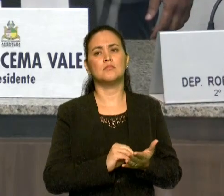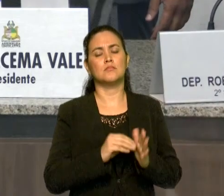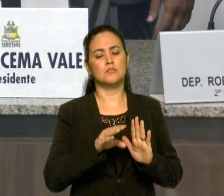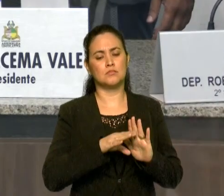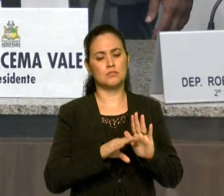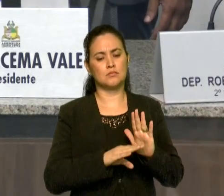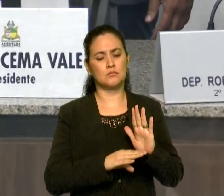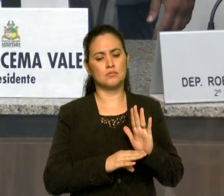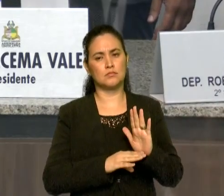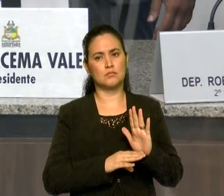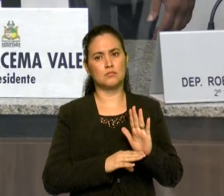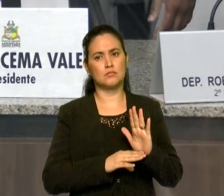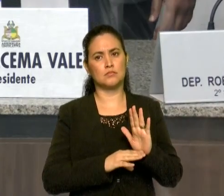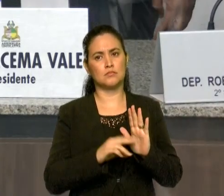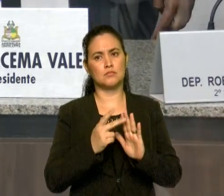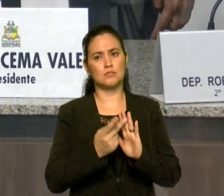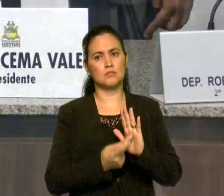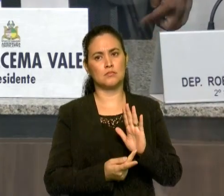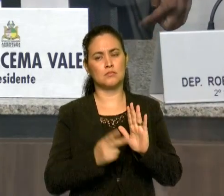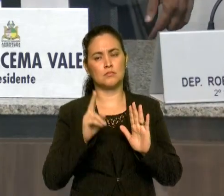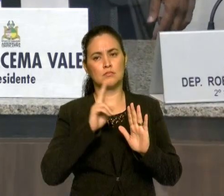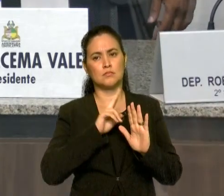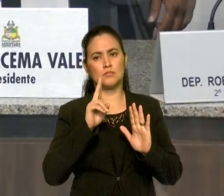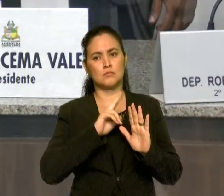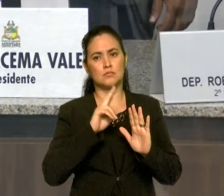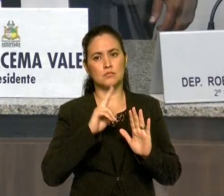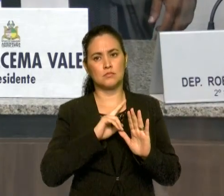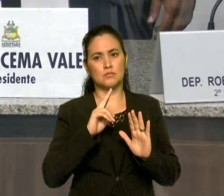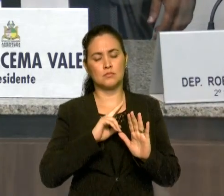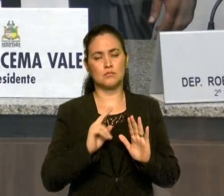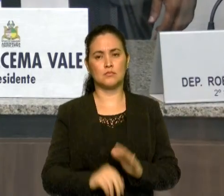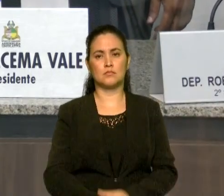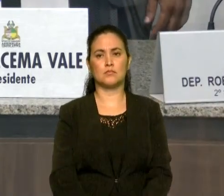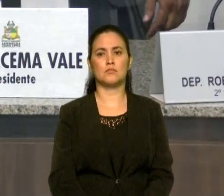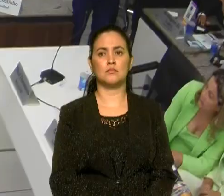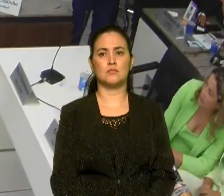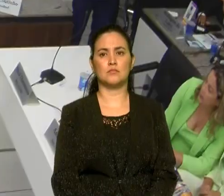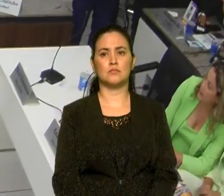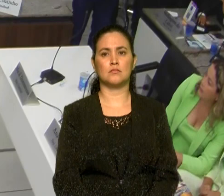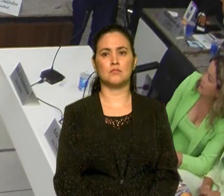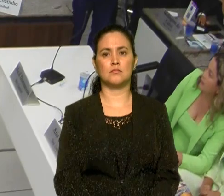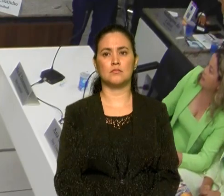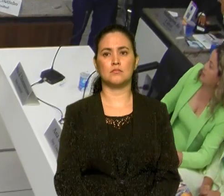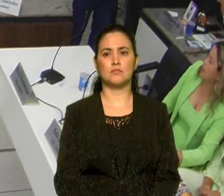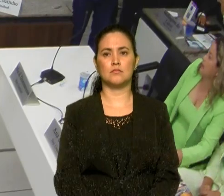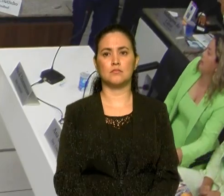das deputadas na urgência. Todos foram votados. Foram.